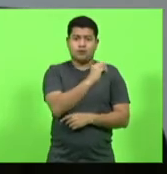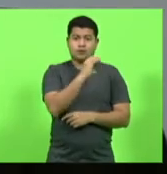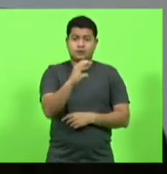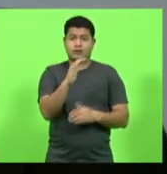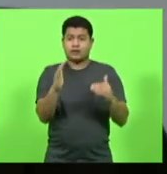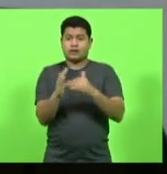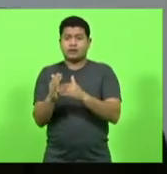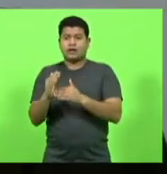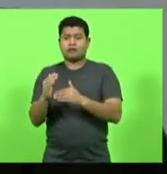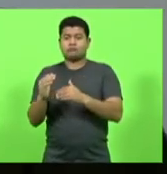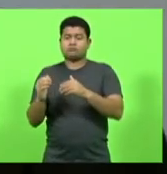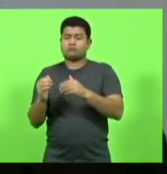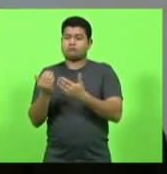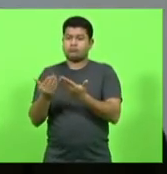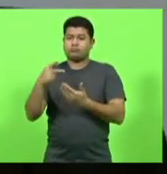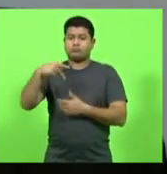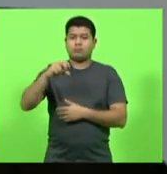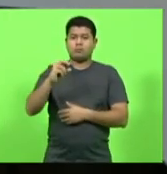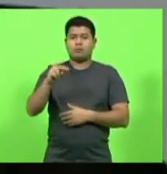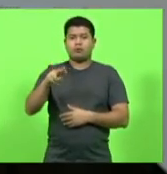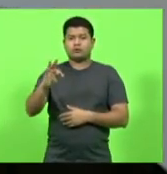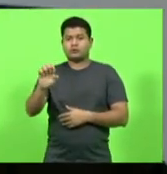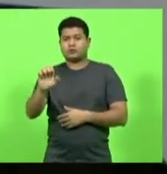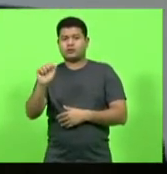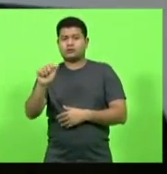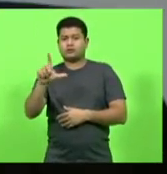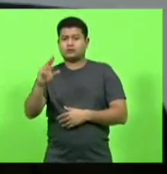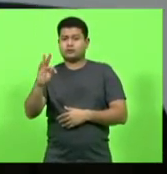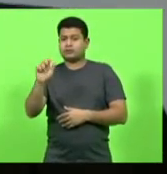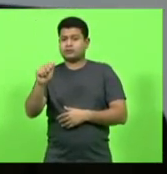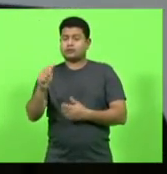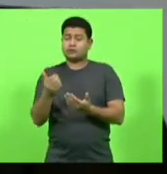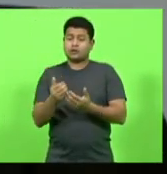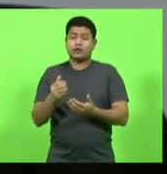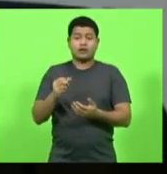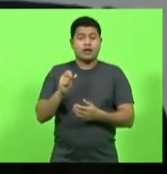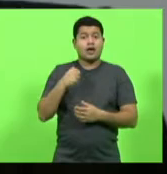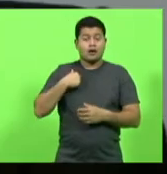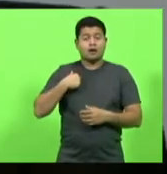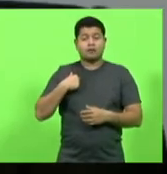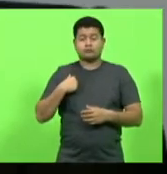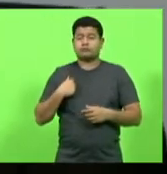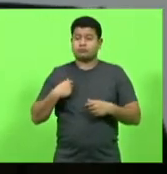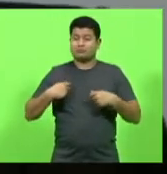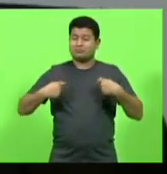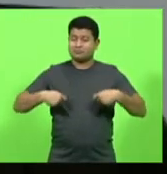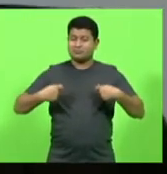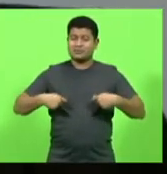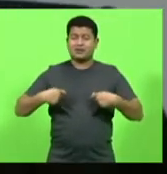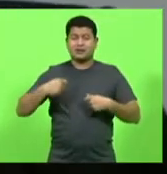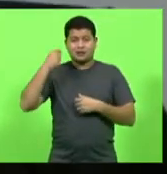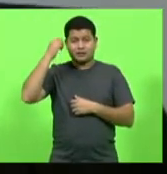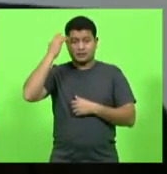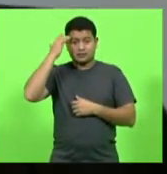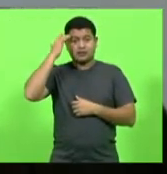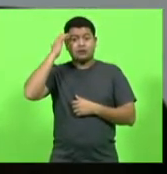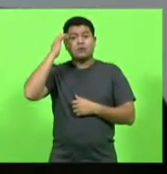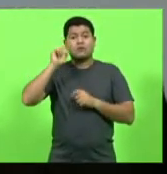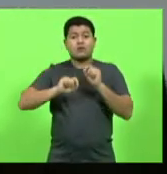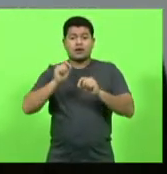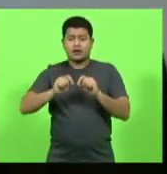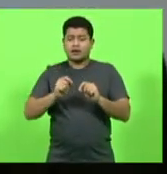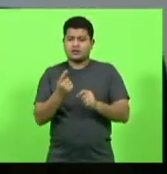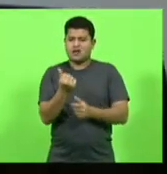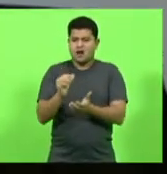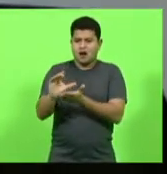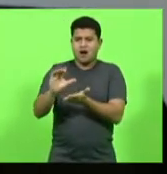concluindo a atualização desse projeto, que não falta dinheiro para esses projetos. Então é importante sim, a 470, sim, é muito